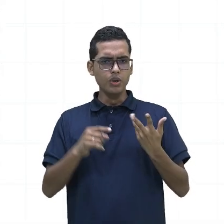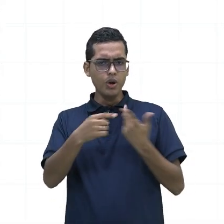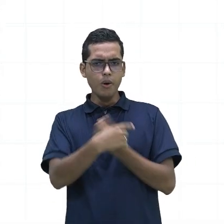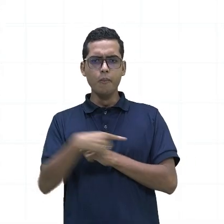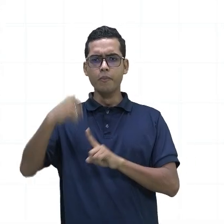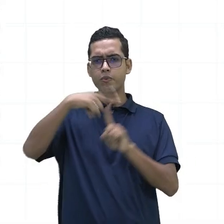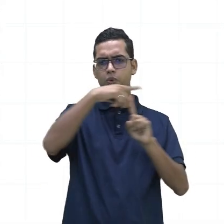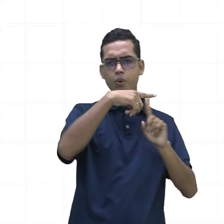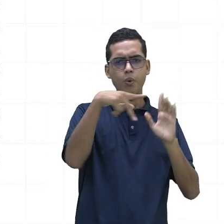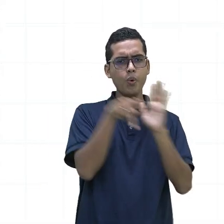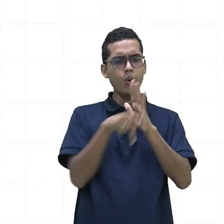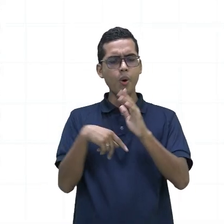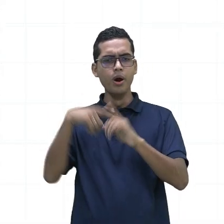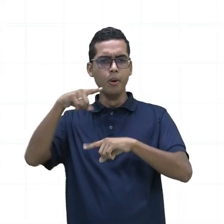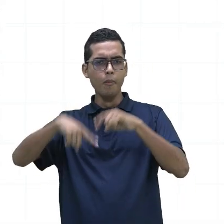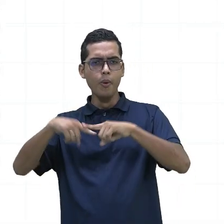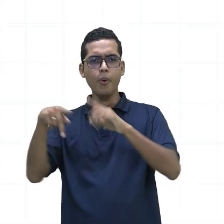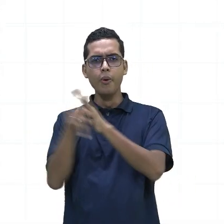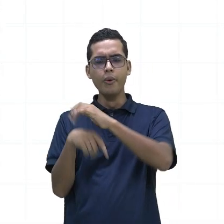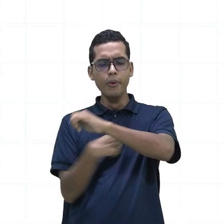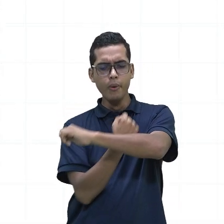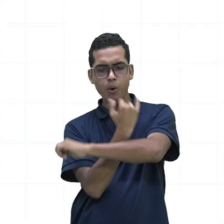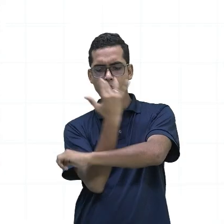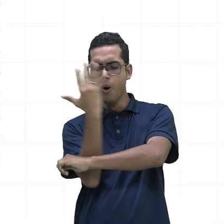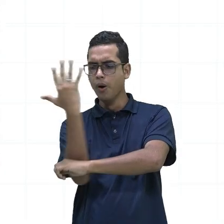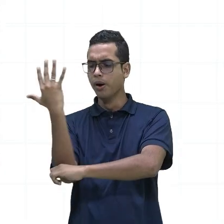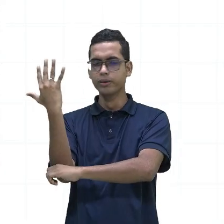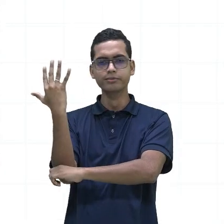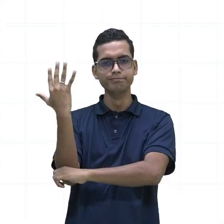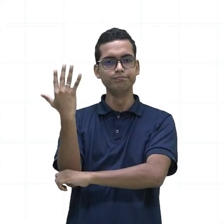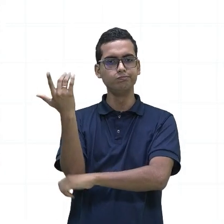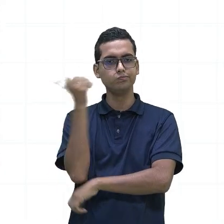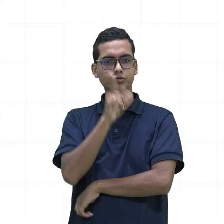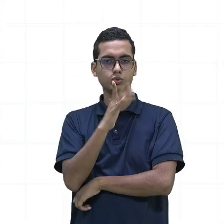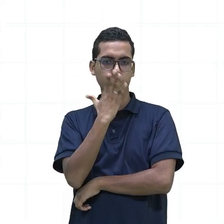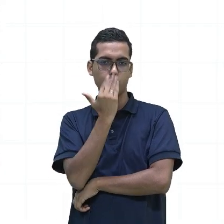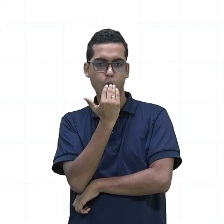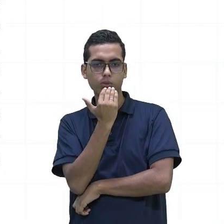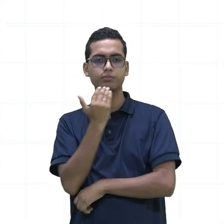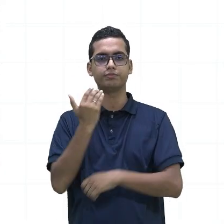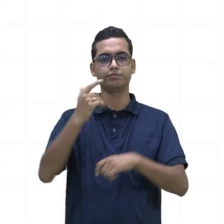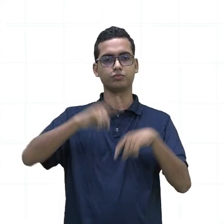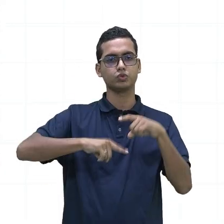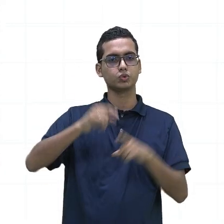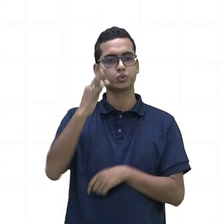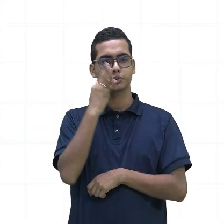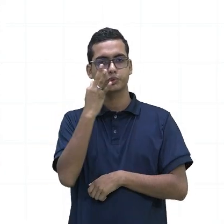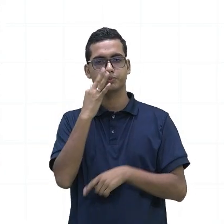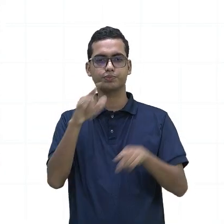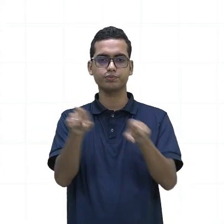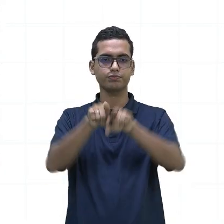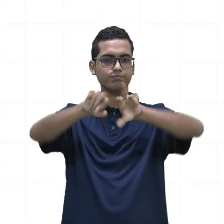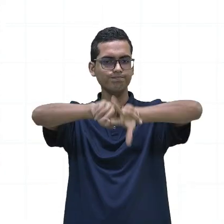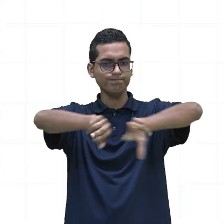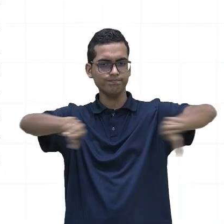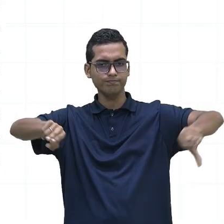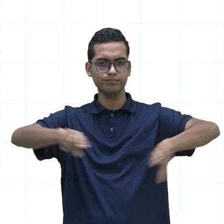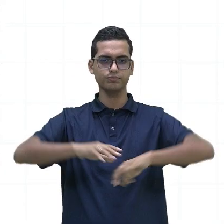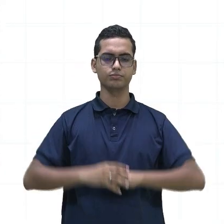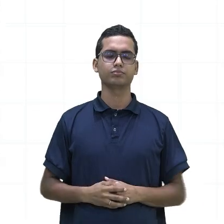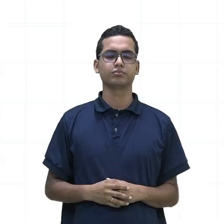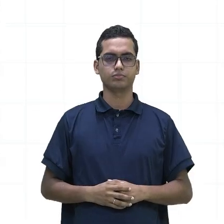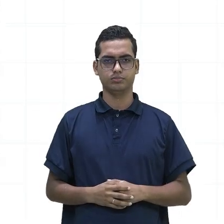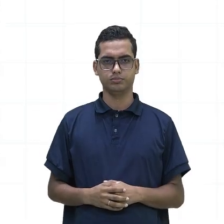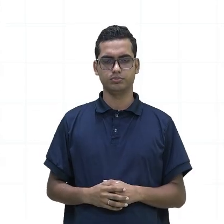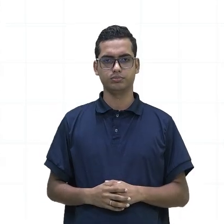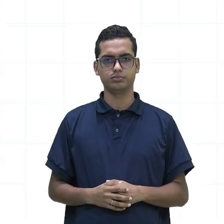produtos florestais para alimentação. Então, nós não, quando falamos assim de produtos